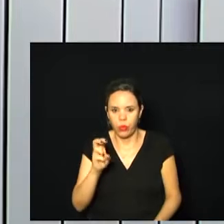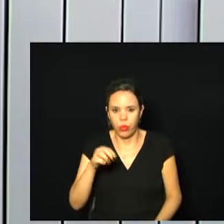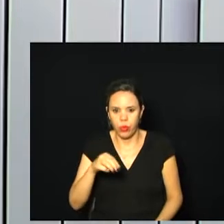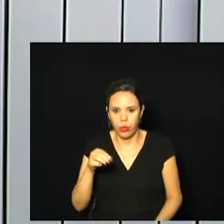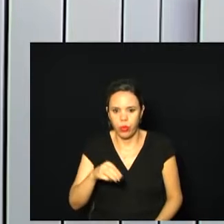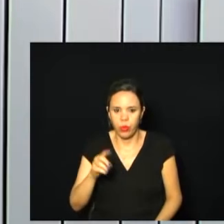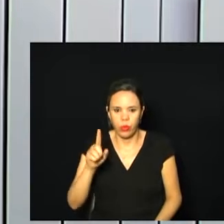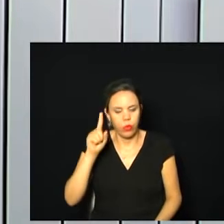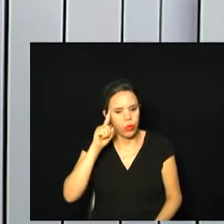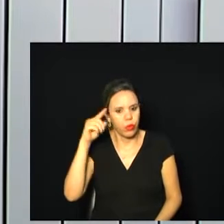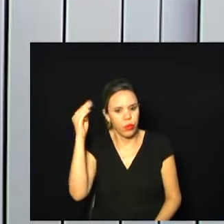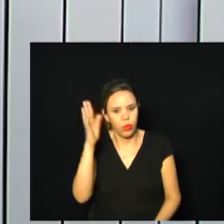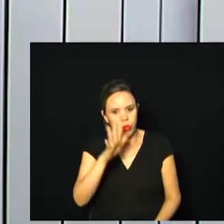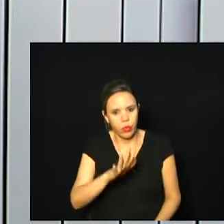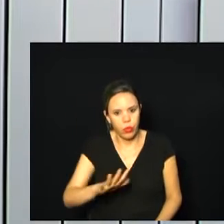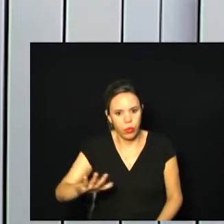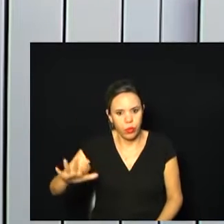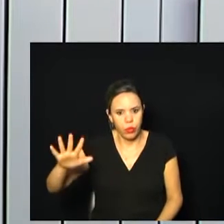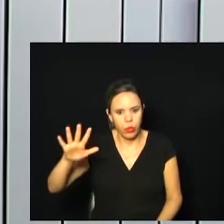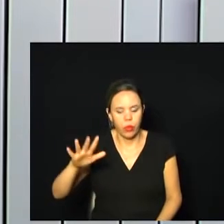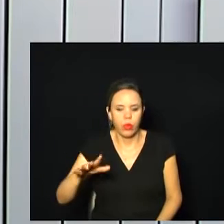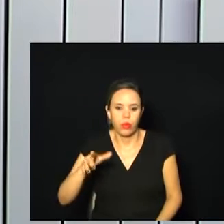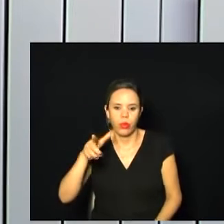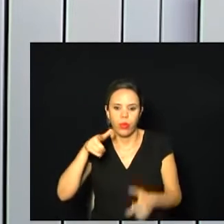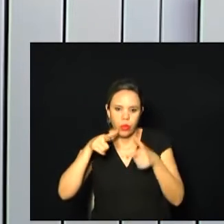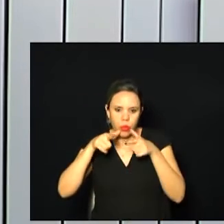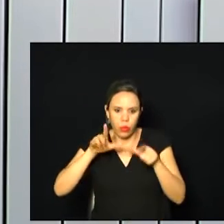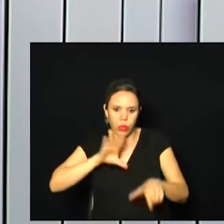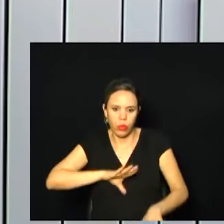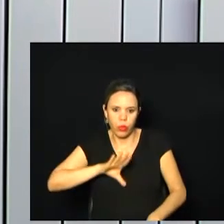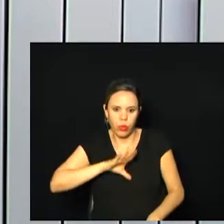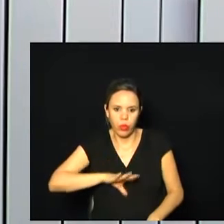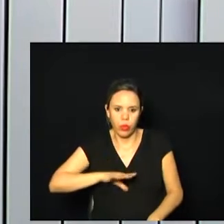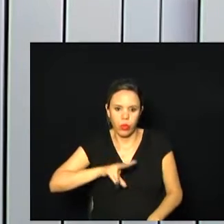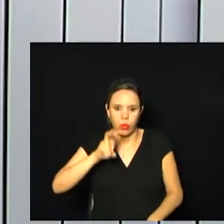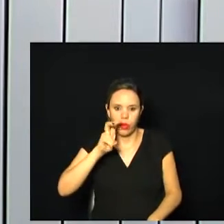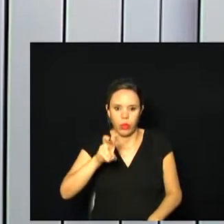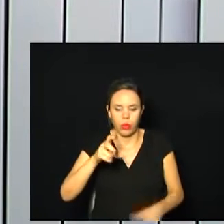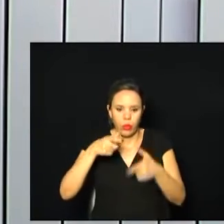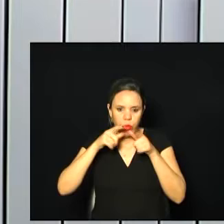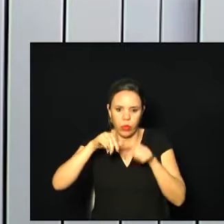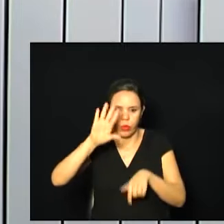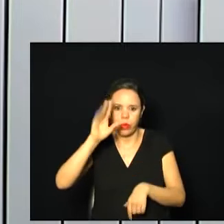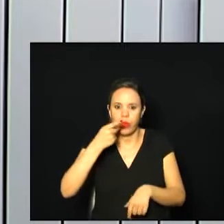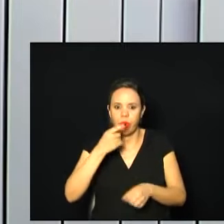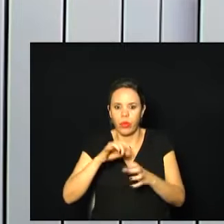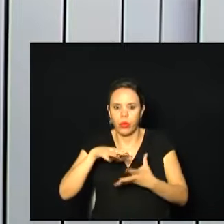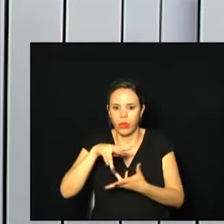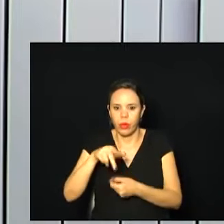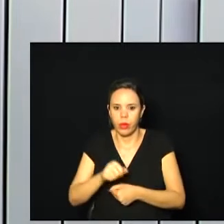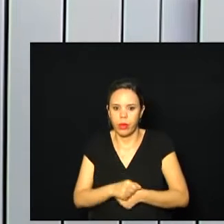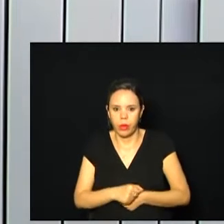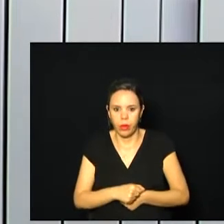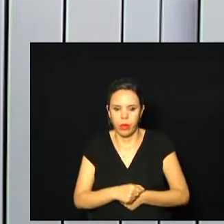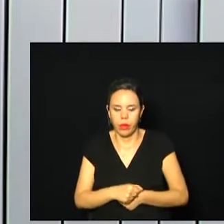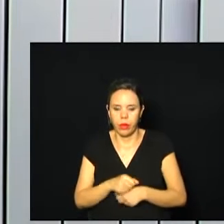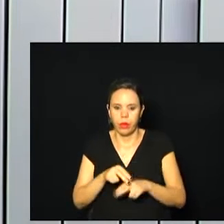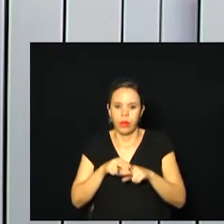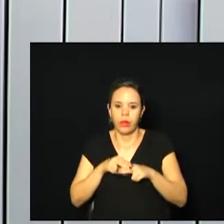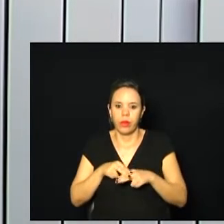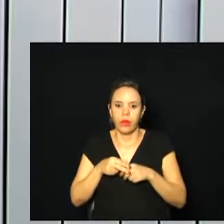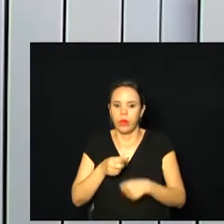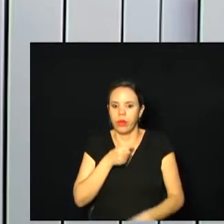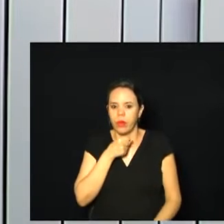novembro, é o Dia Nacional da Língua Portuguesa. É o 5º idioma mais falado em todo o mundo e por isso